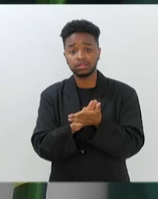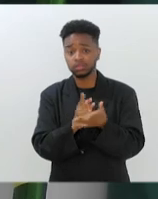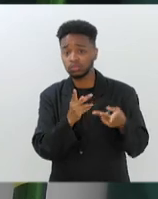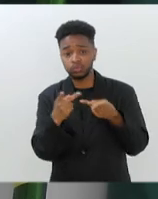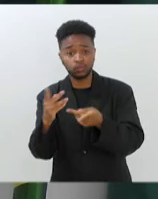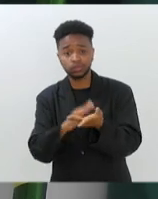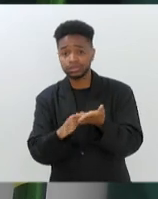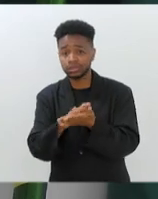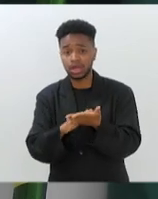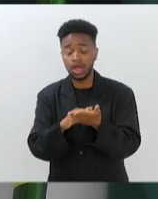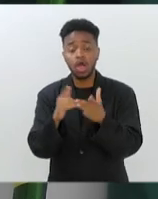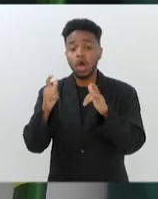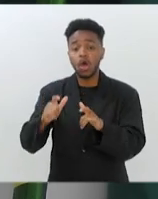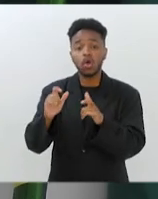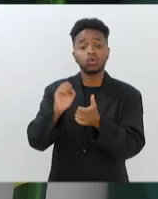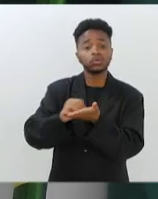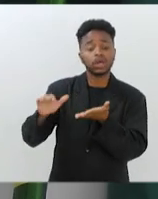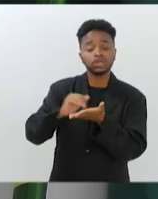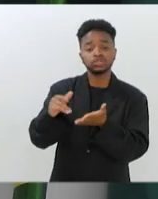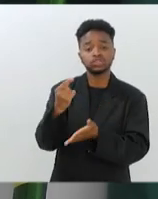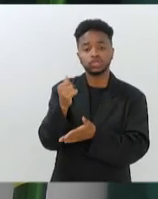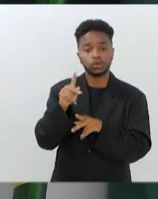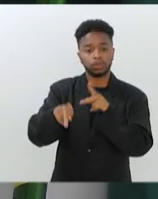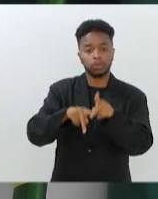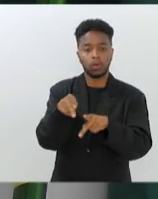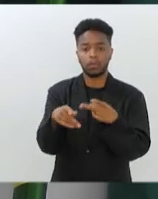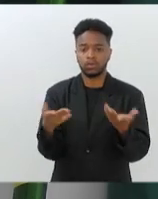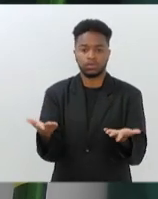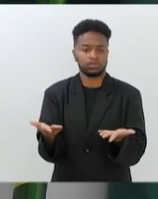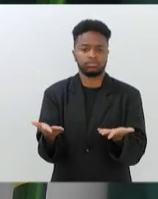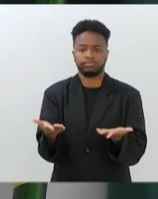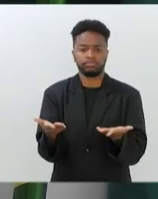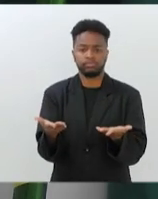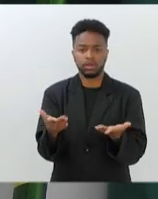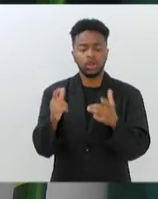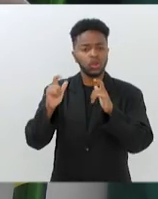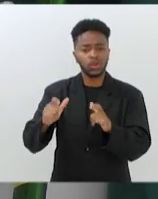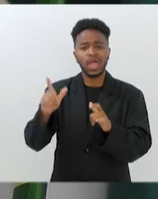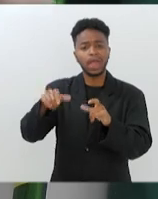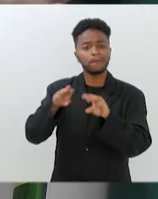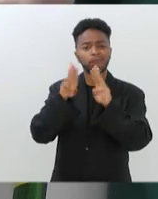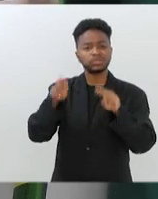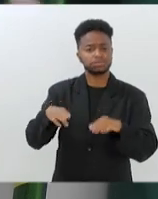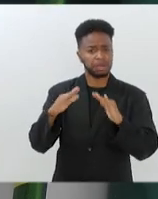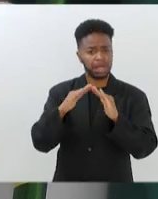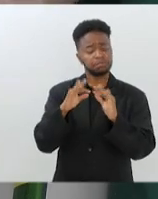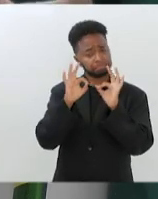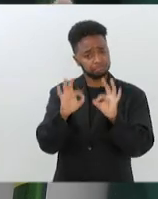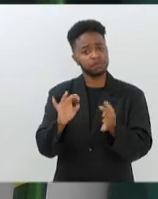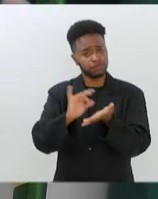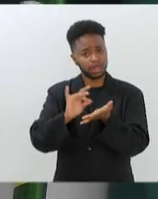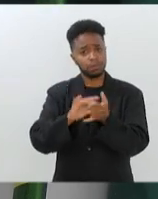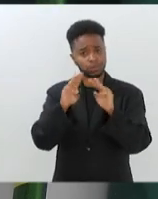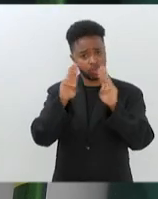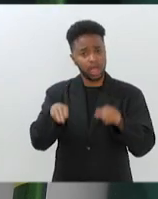onde tá sendo tava sendo gasto do do o dinheiro do povo naquele naquele que que seria o museu da casa realmente Museu da Água realmente era Museu da Água